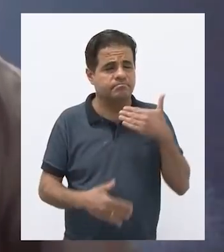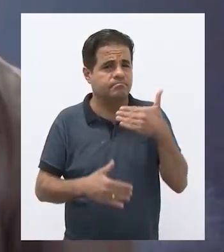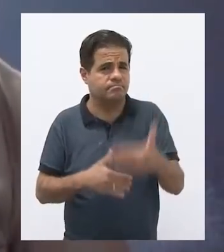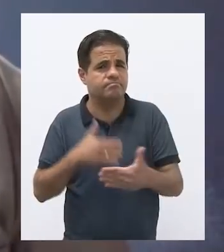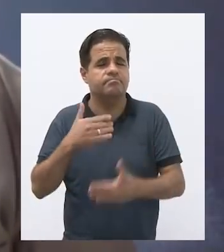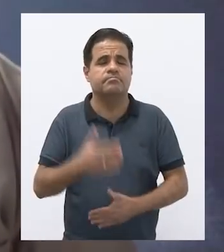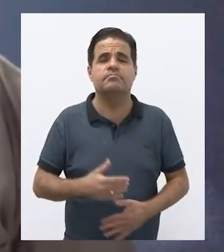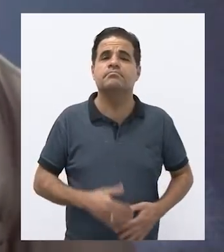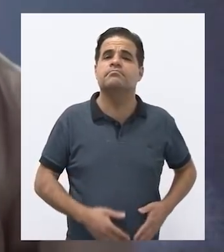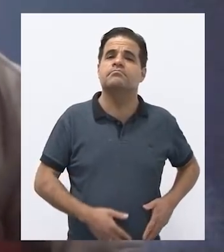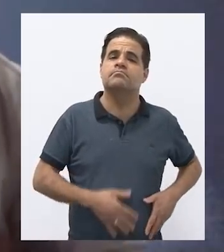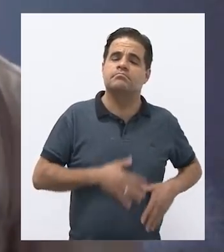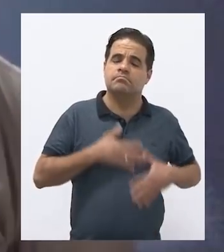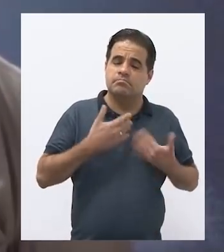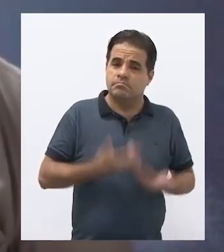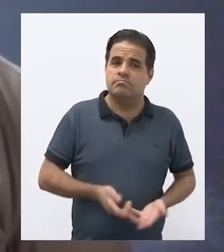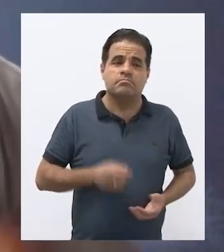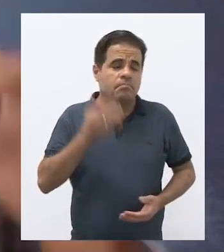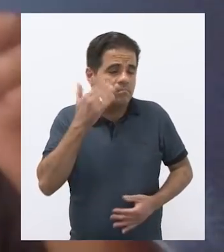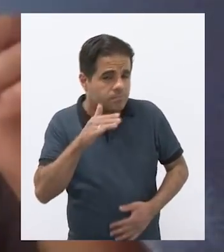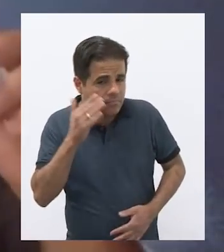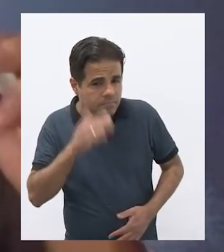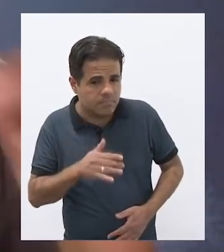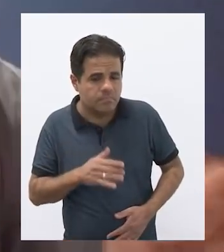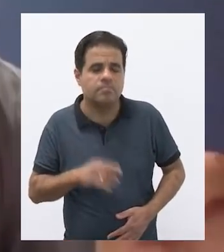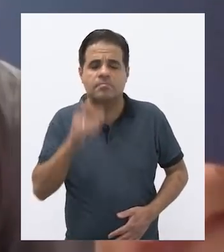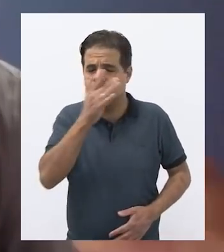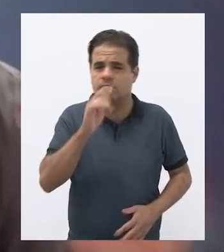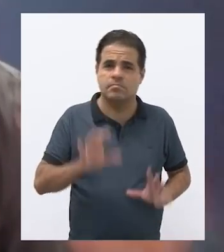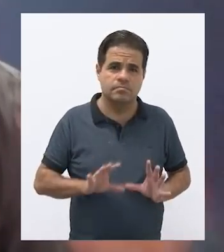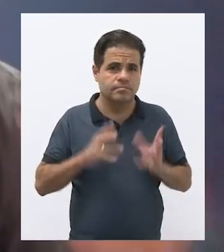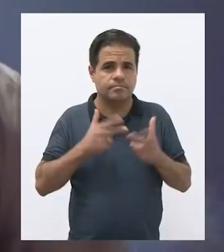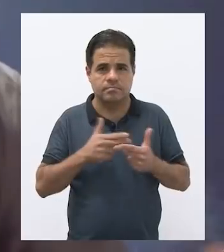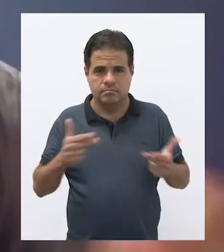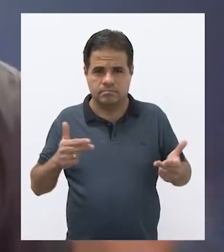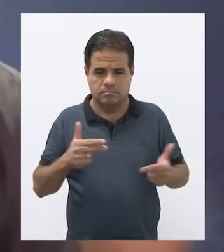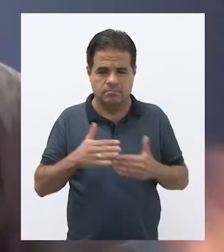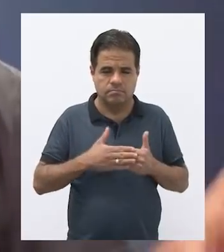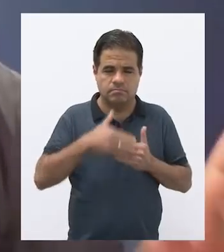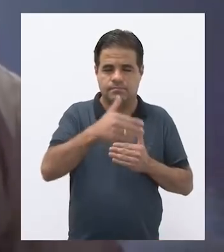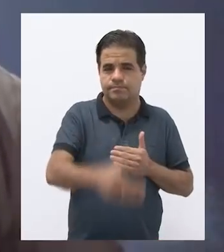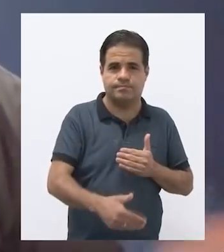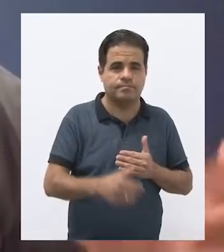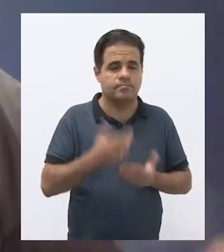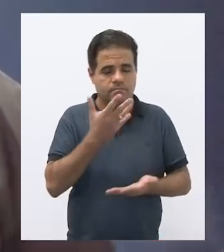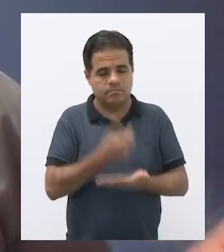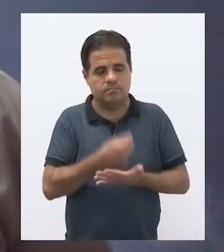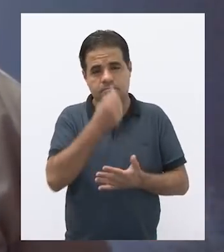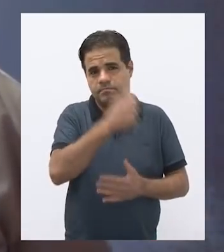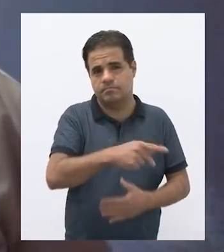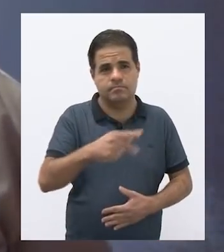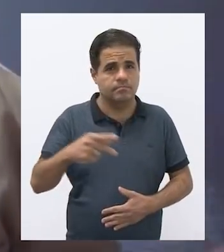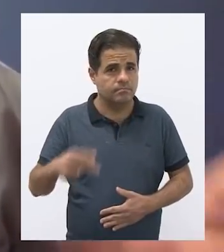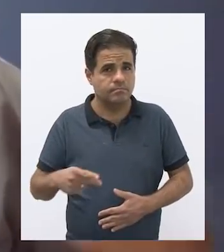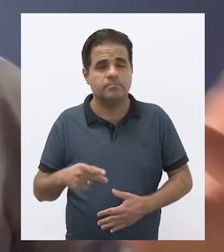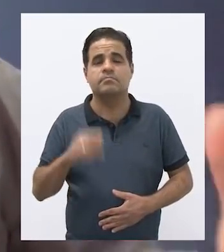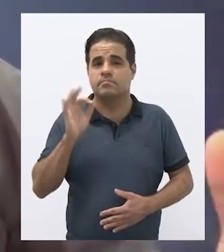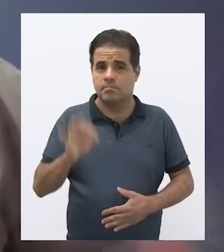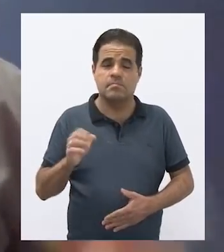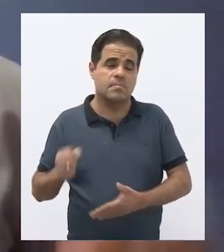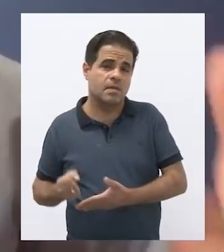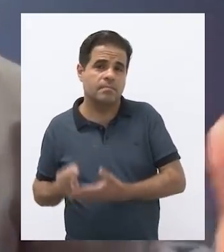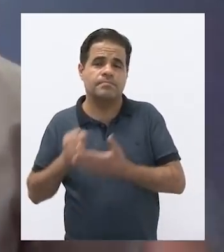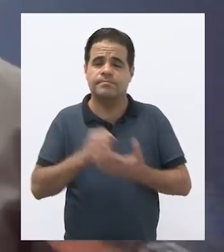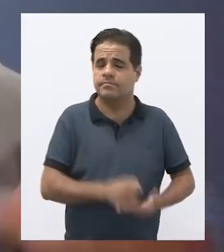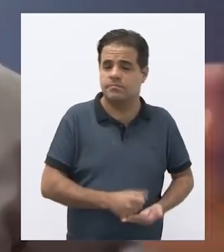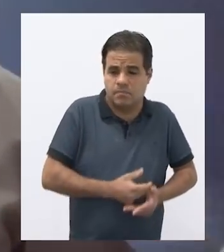em que se entende que o evento criação de um aplicativo, de uma plataforma, traz